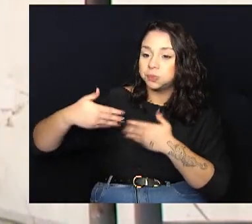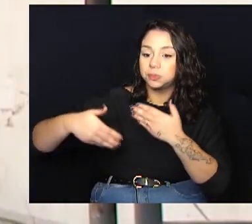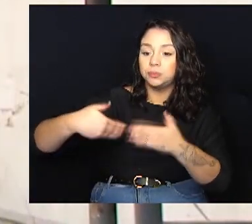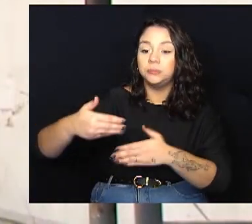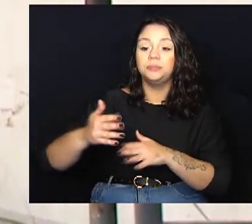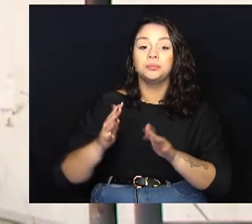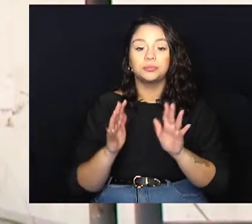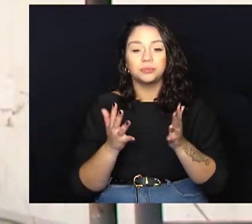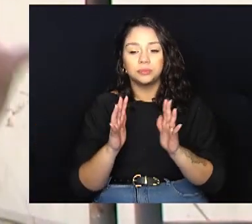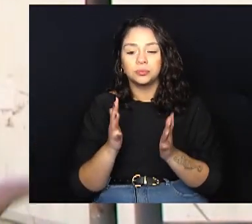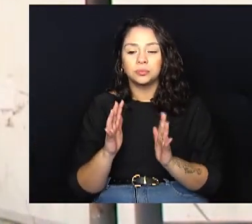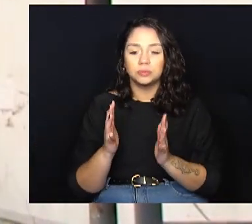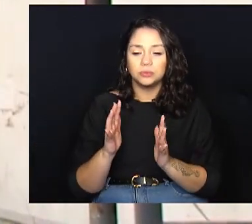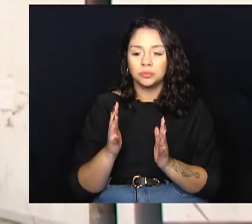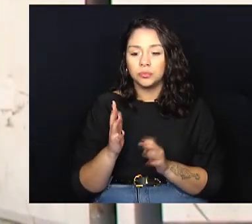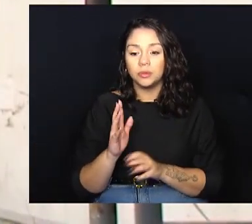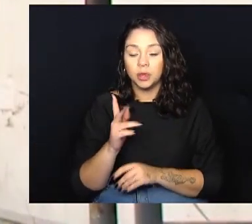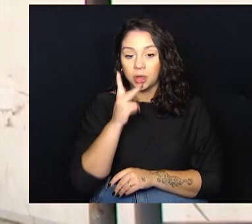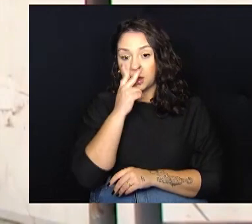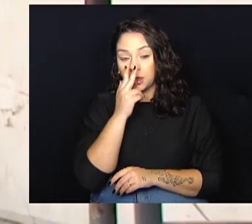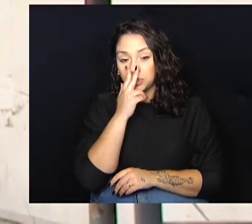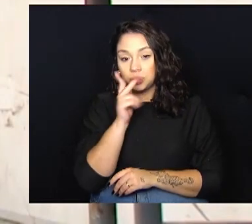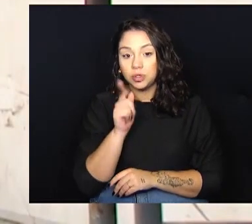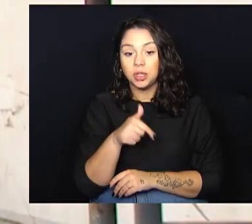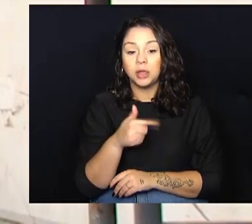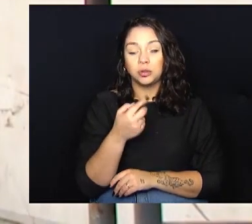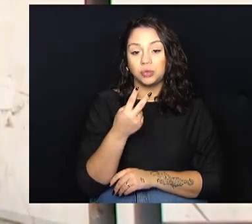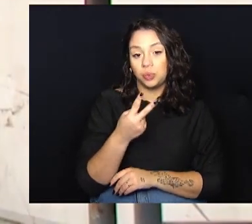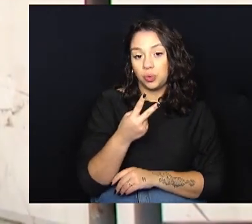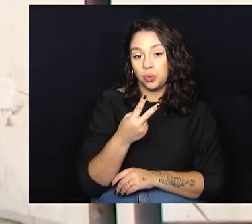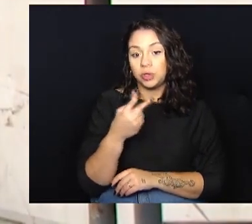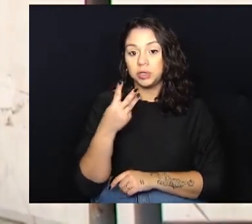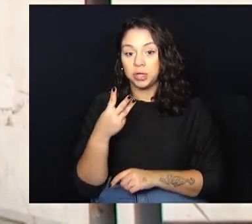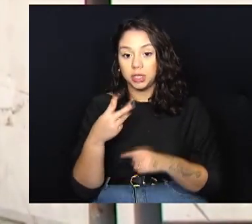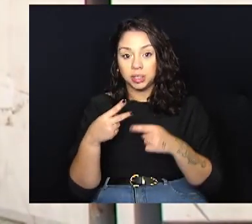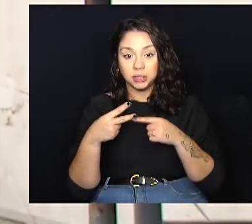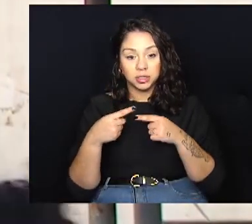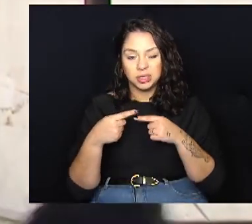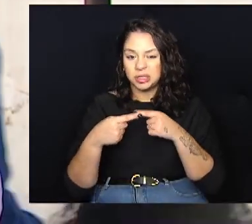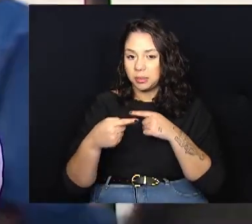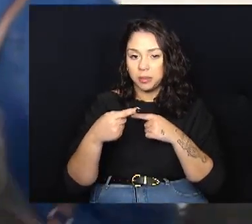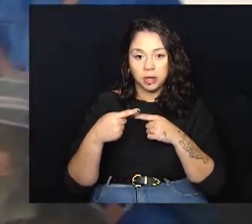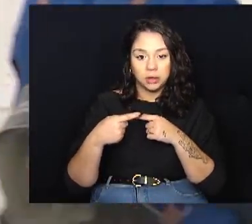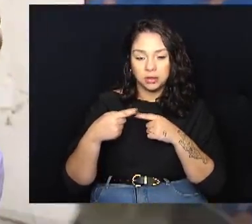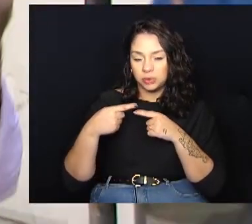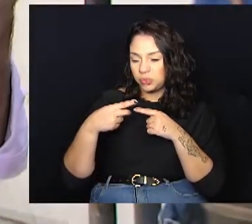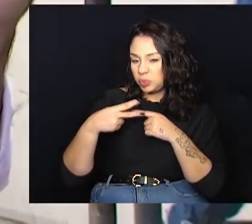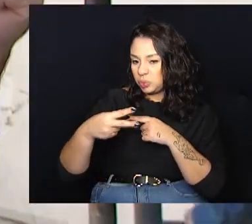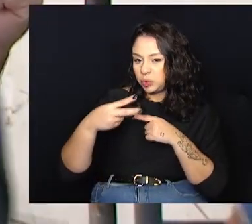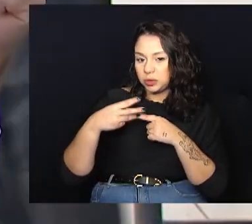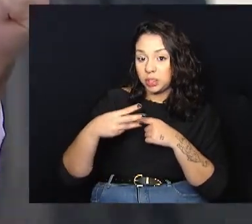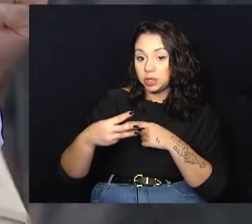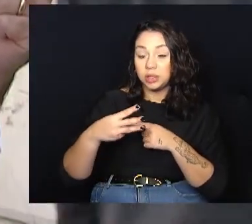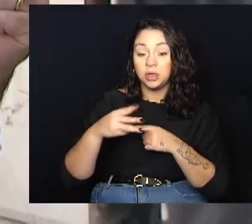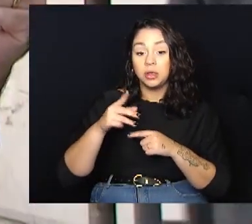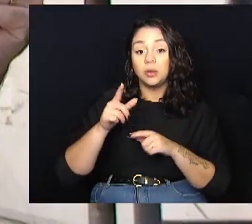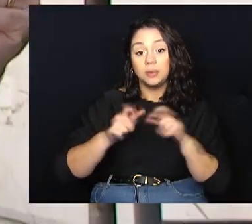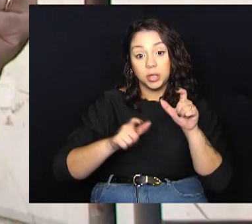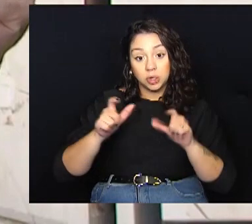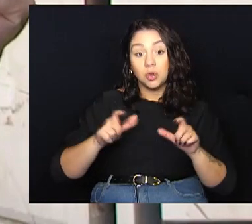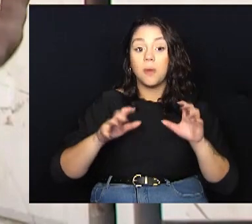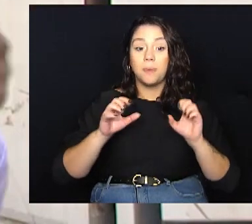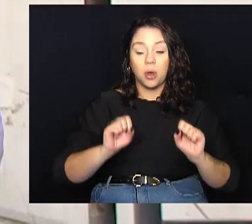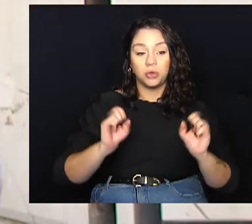de aproximadamente pelo menos essa expectativa algumas duas três semanas no máximo já vai o pessoal tá podendo